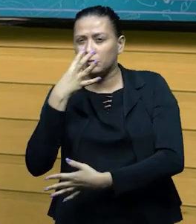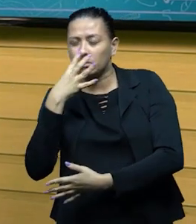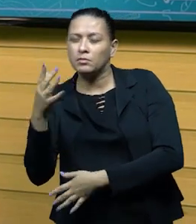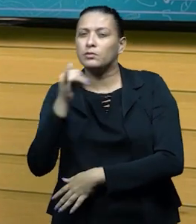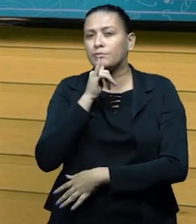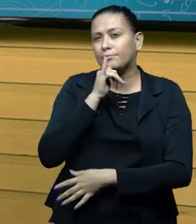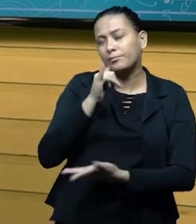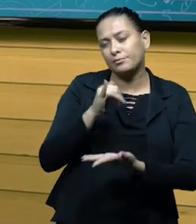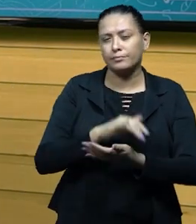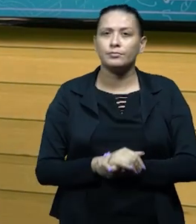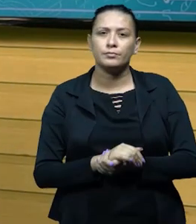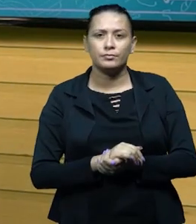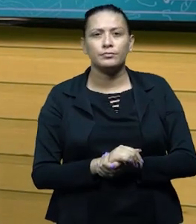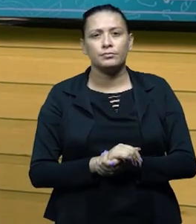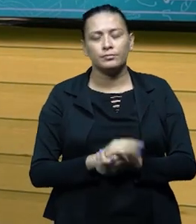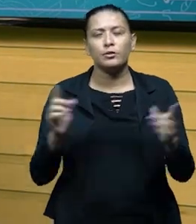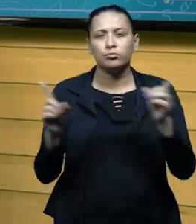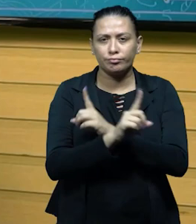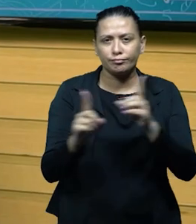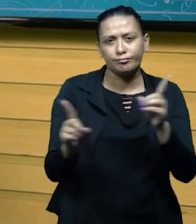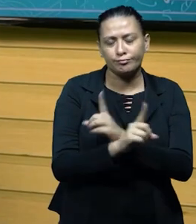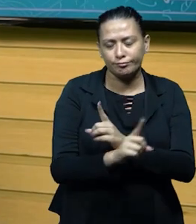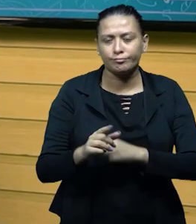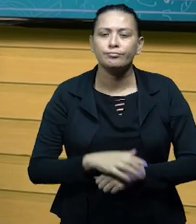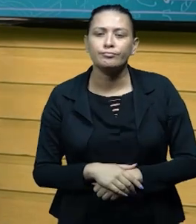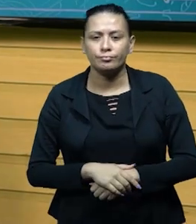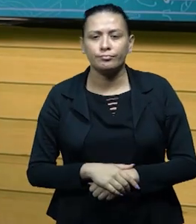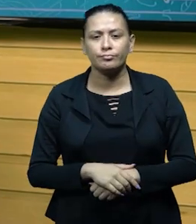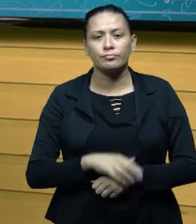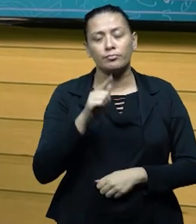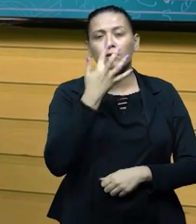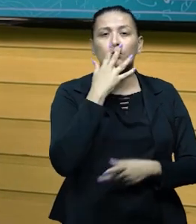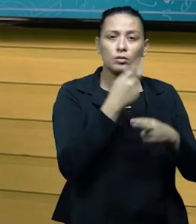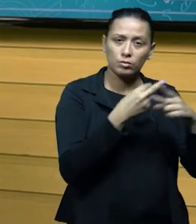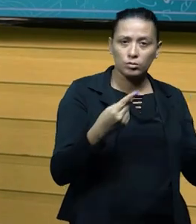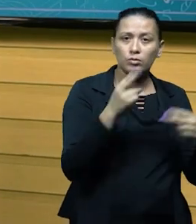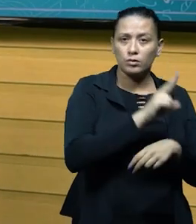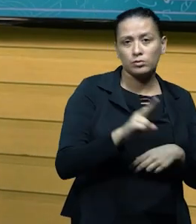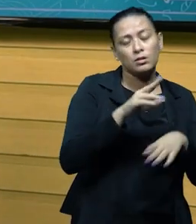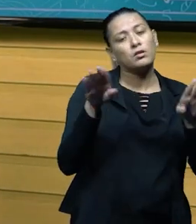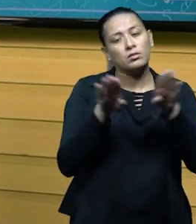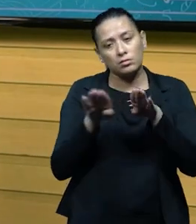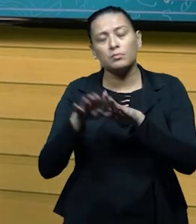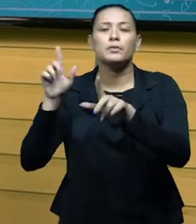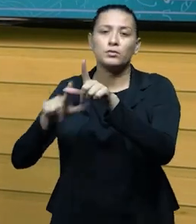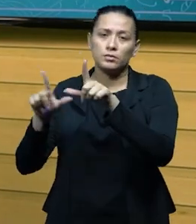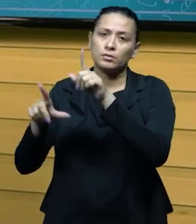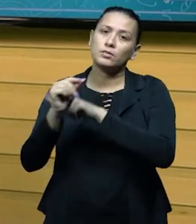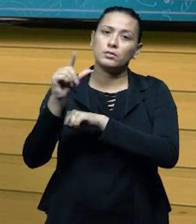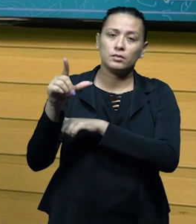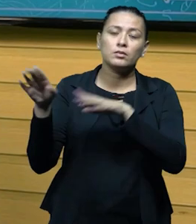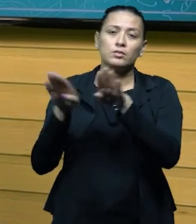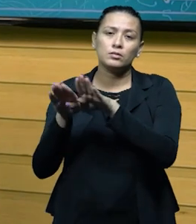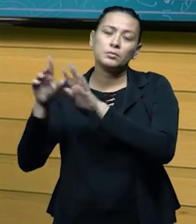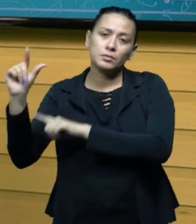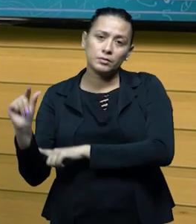exemplos tá então faz essa mescla assim como você vai fazer uma mescla de cores também uma mescla de letras grandes